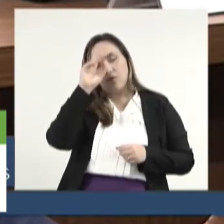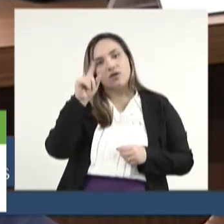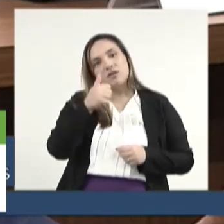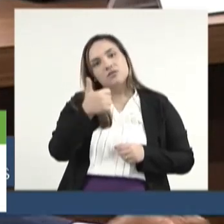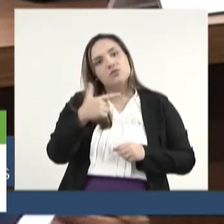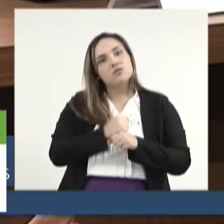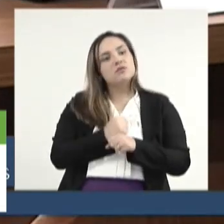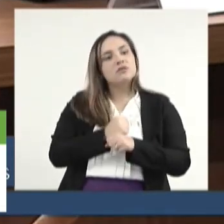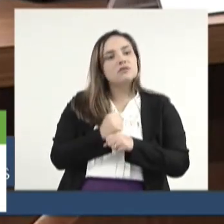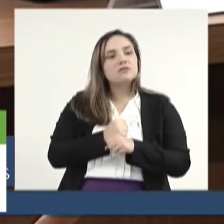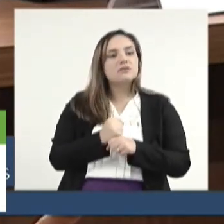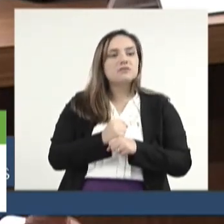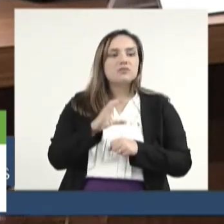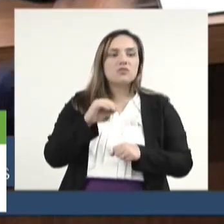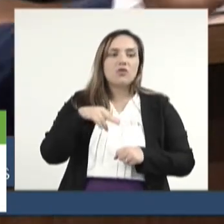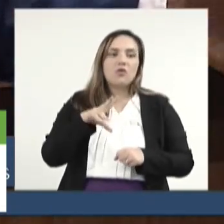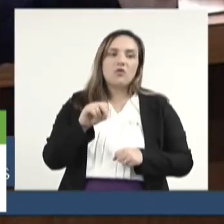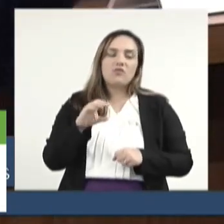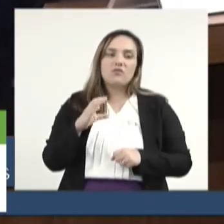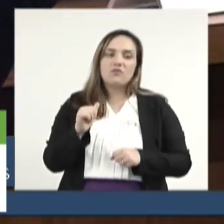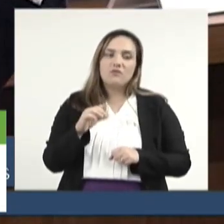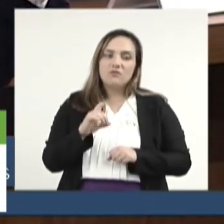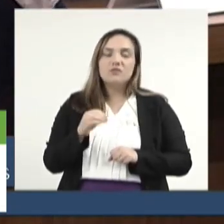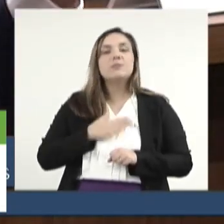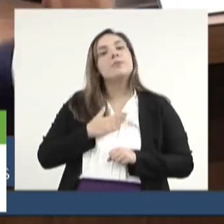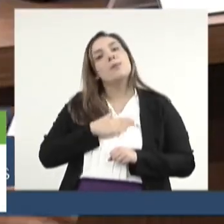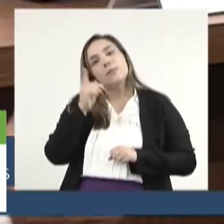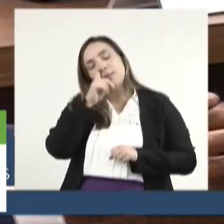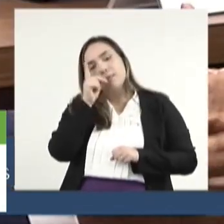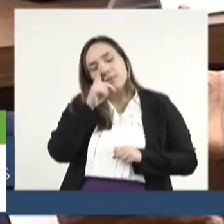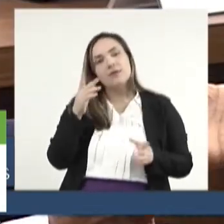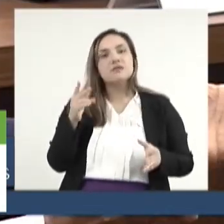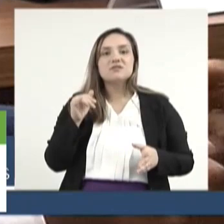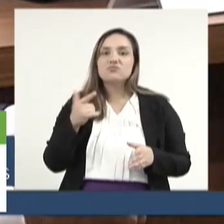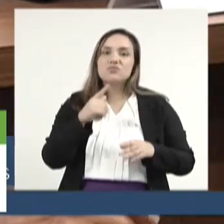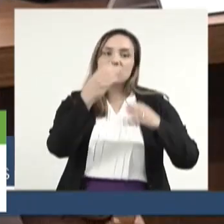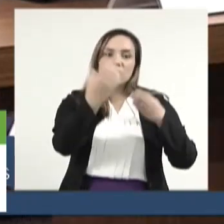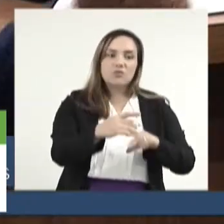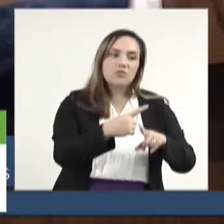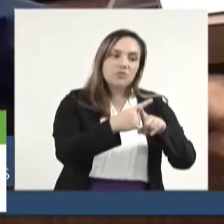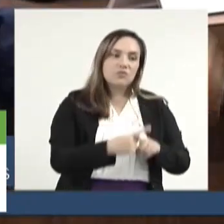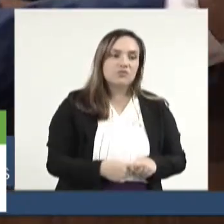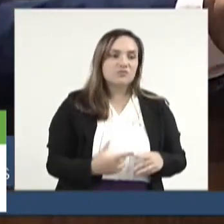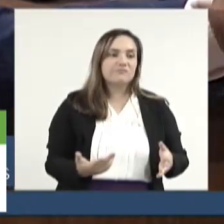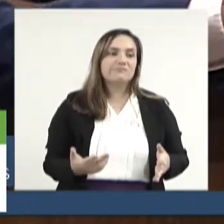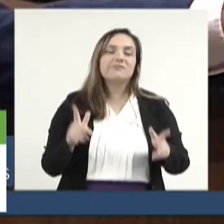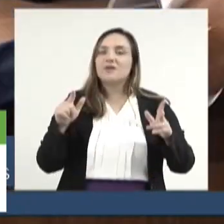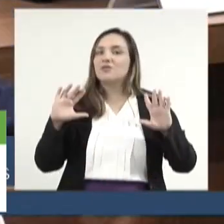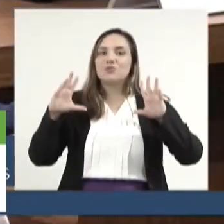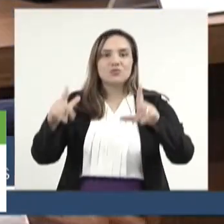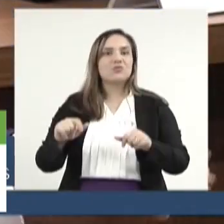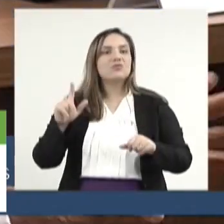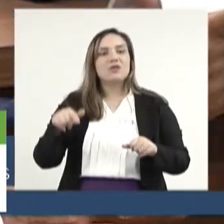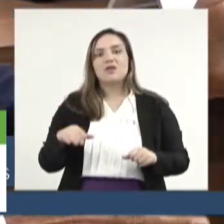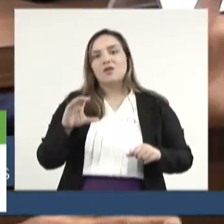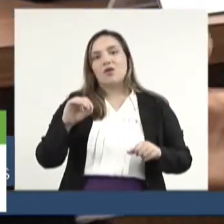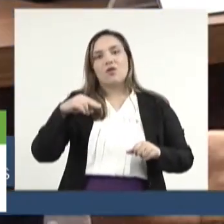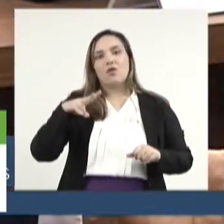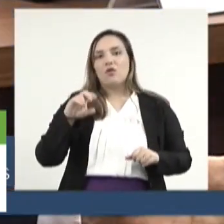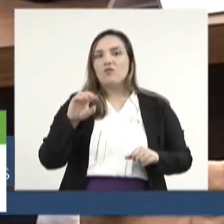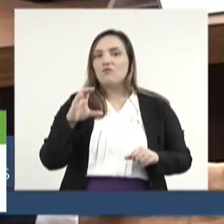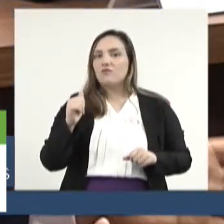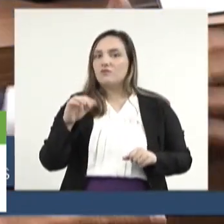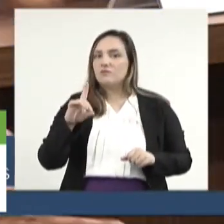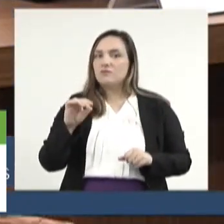como convocada. E a minha mãe, que aposentou há muito tempo, se não tinha concurso público, naturalmente que todos eram nomeados,